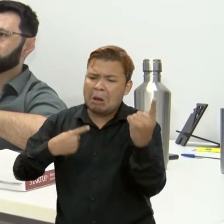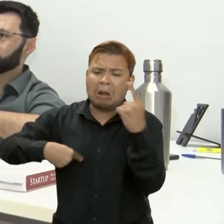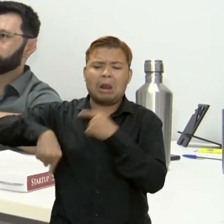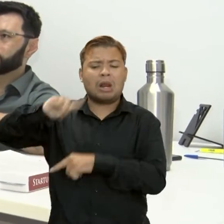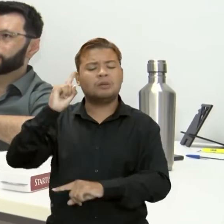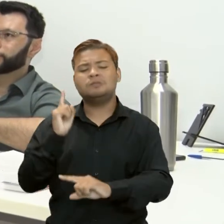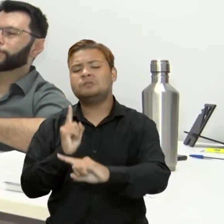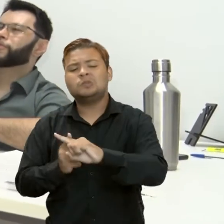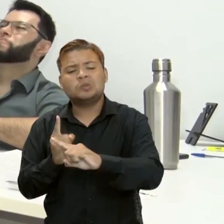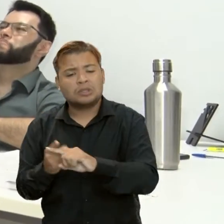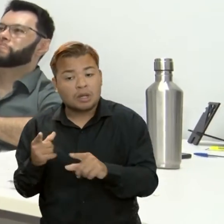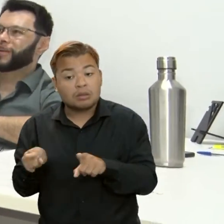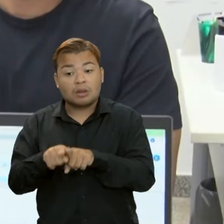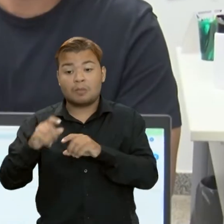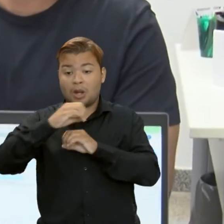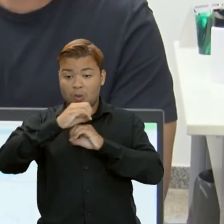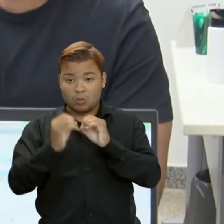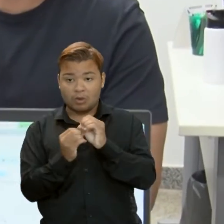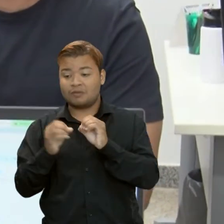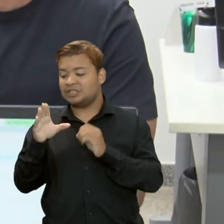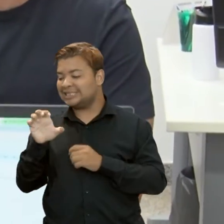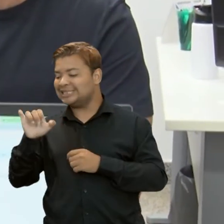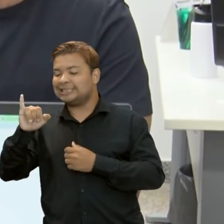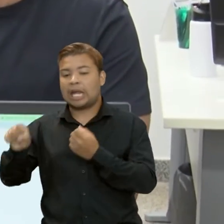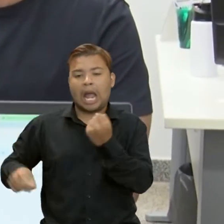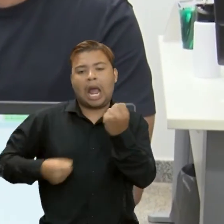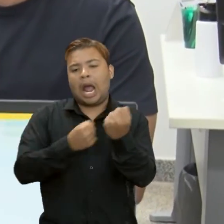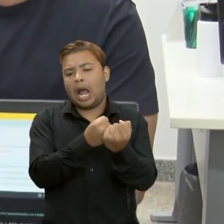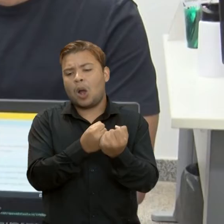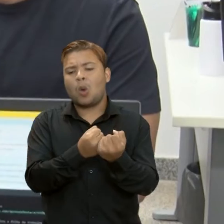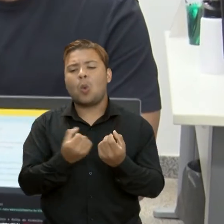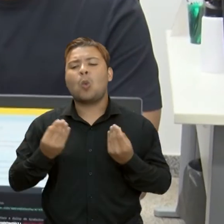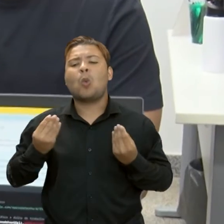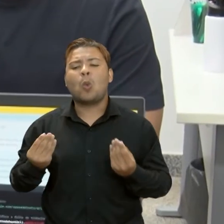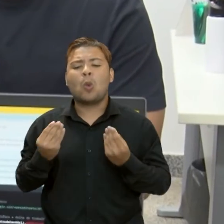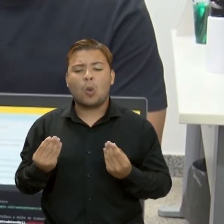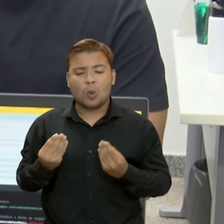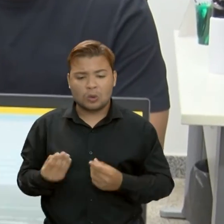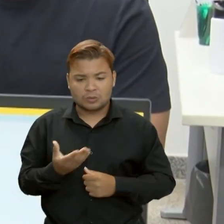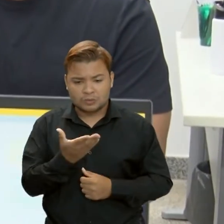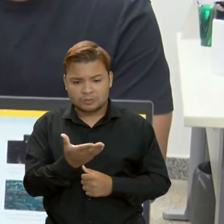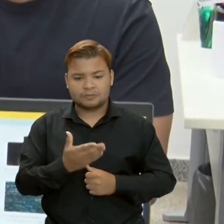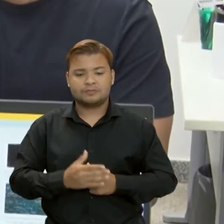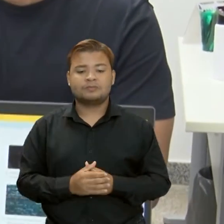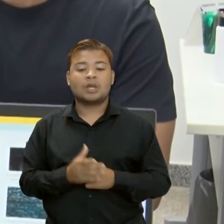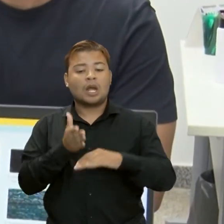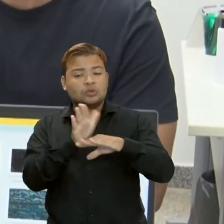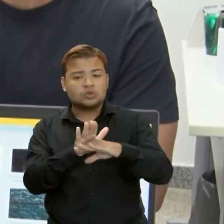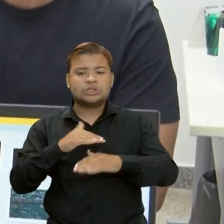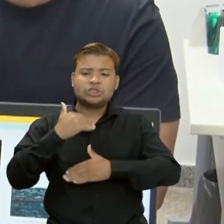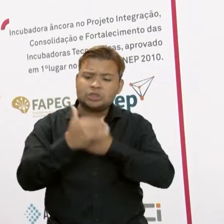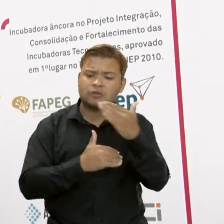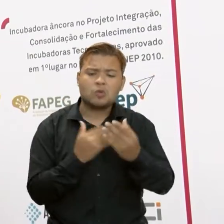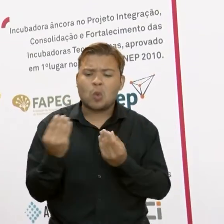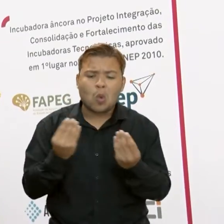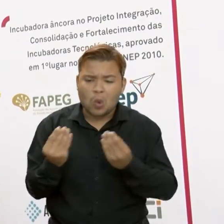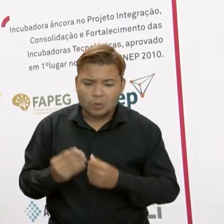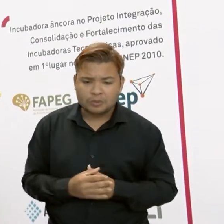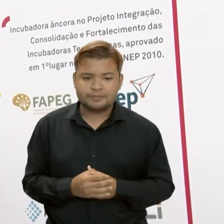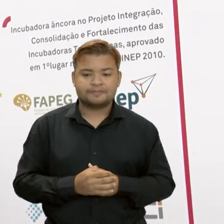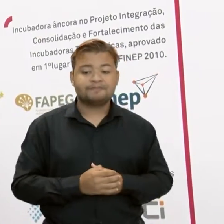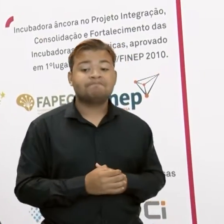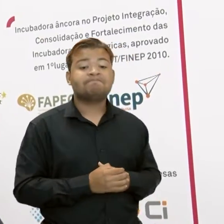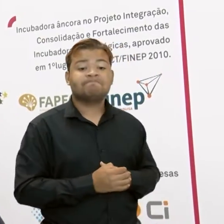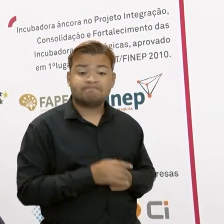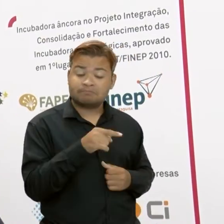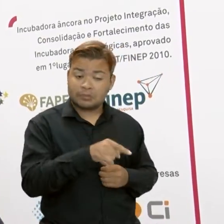da UFG por meio do SEI? Qual que é o papel dele aí no desenvolvimento dessa empresa? Acho que um dos